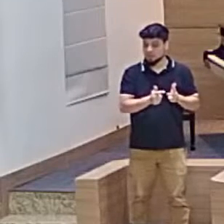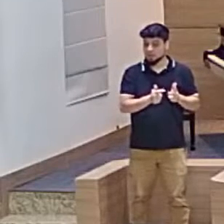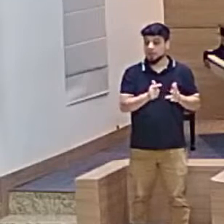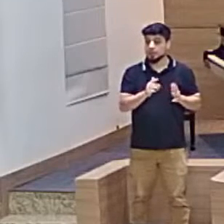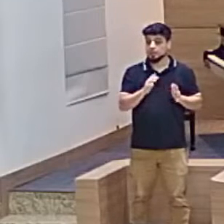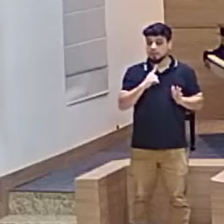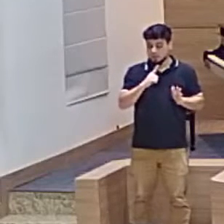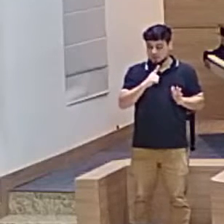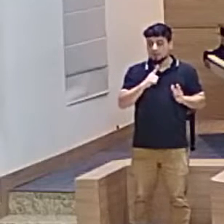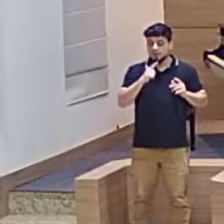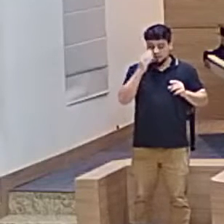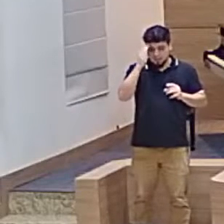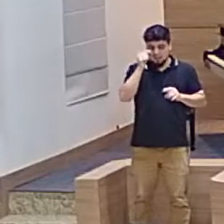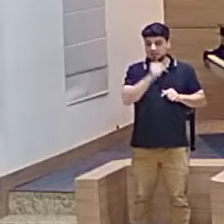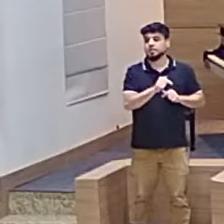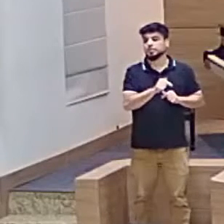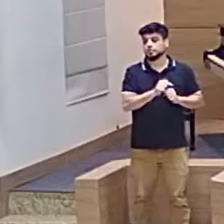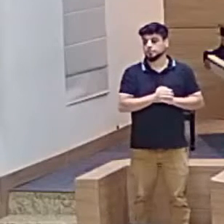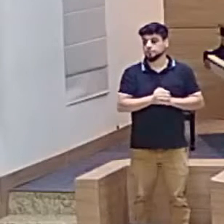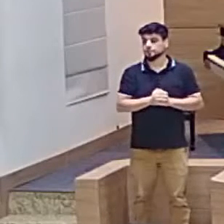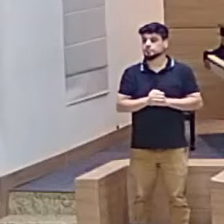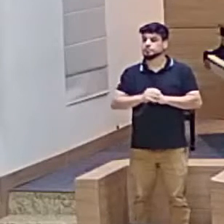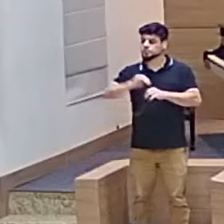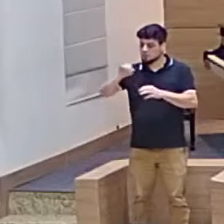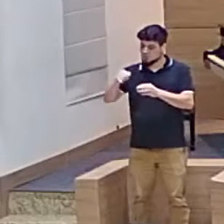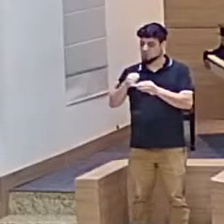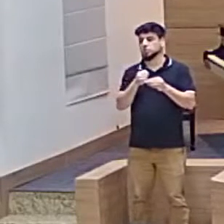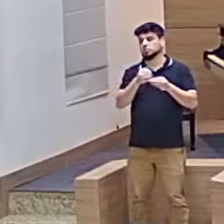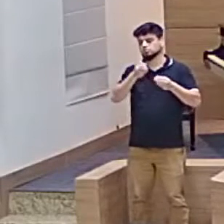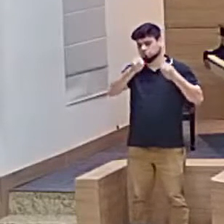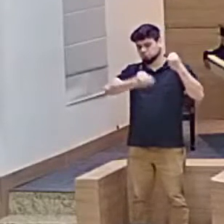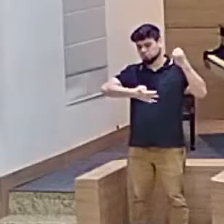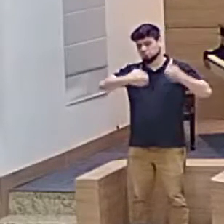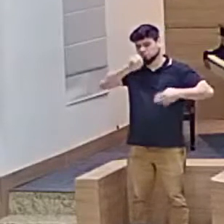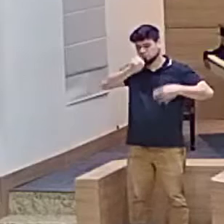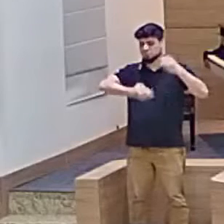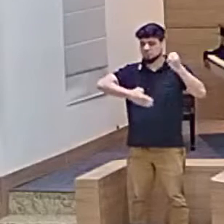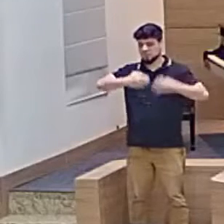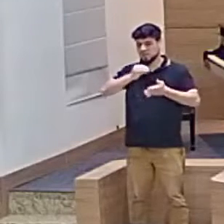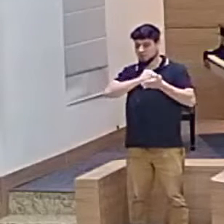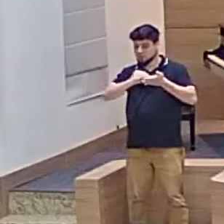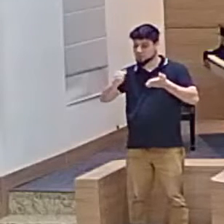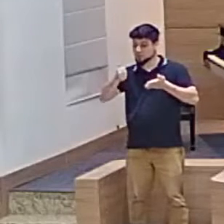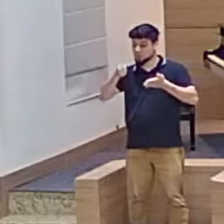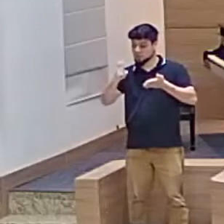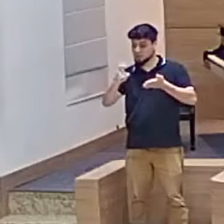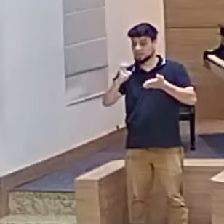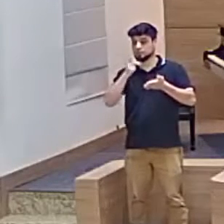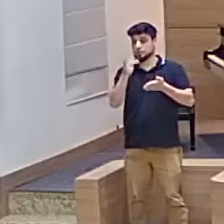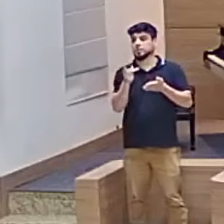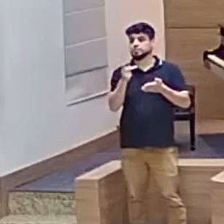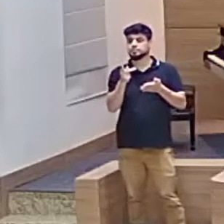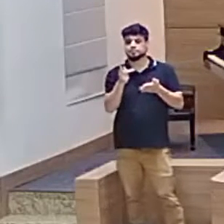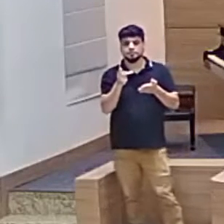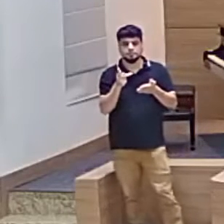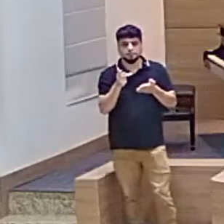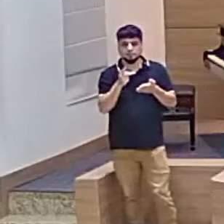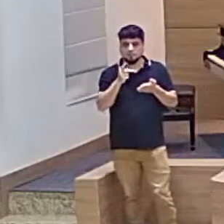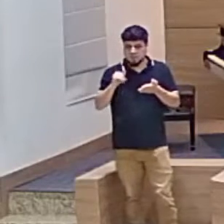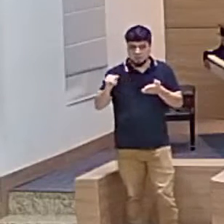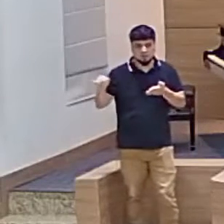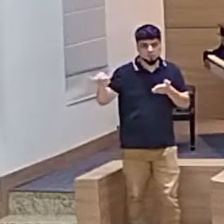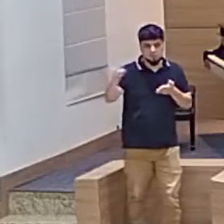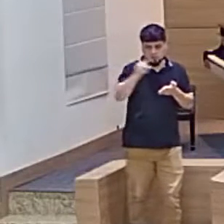espiritual e aí ele chega no Versículo 15 ele chega no Versículo 15 seguinte olha mais se para vocês